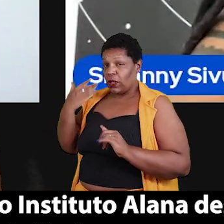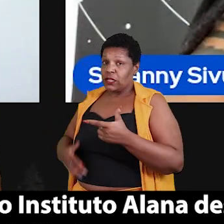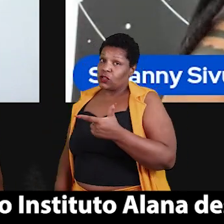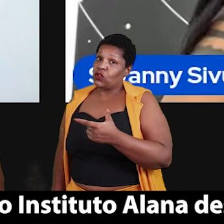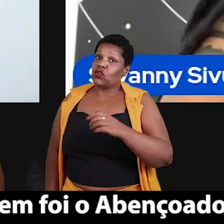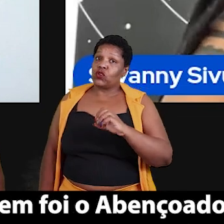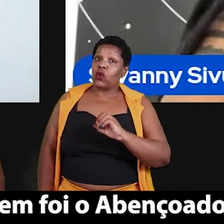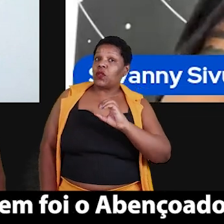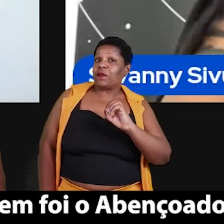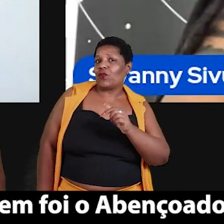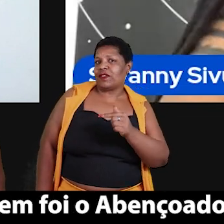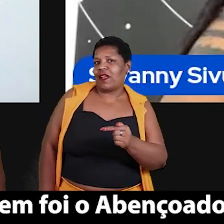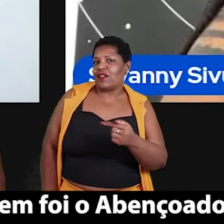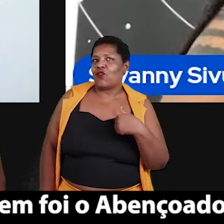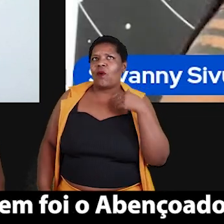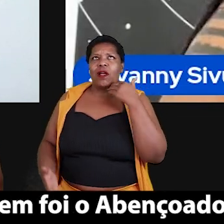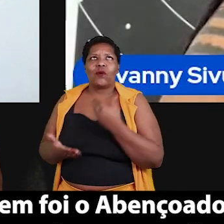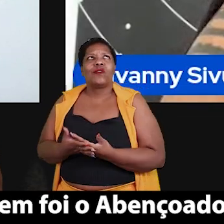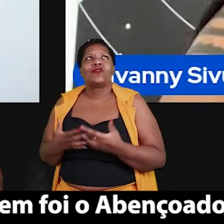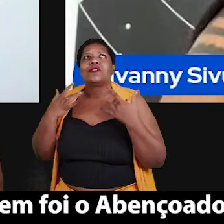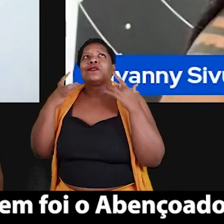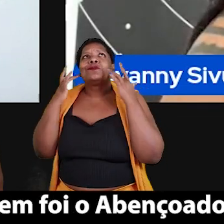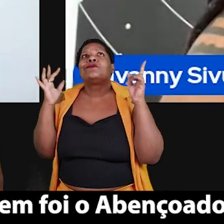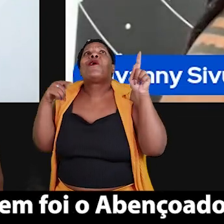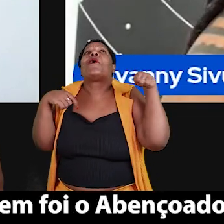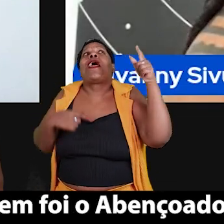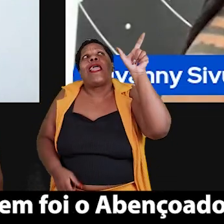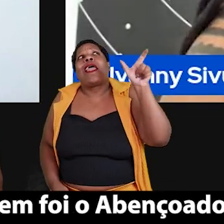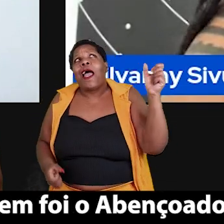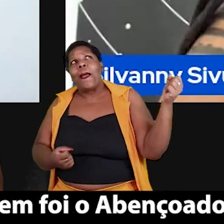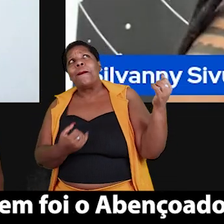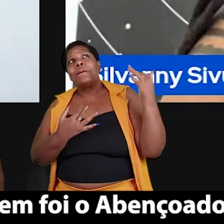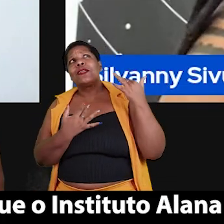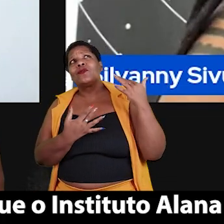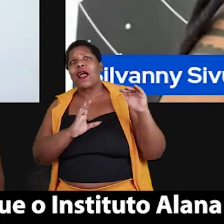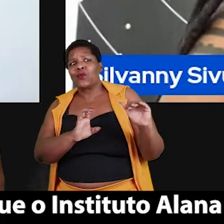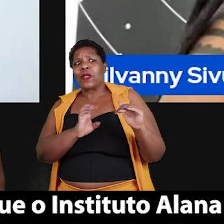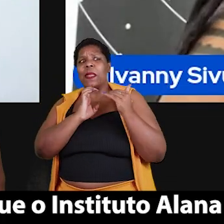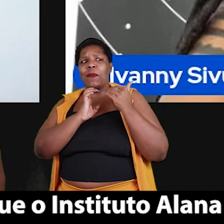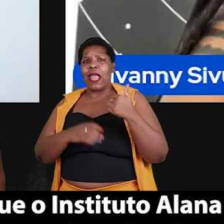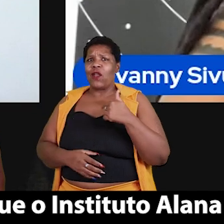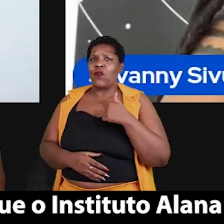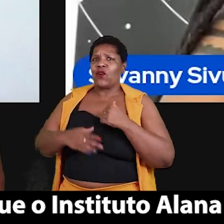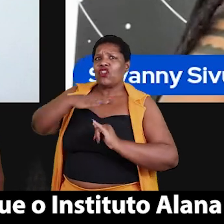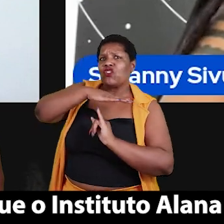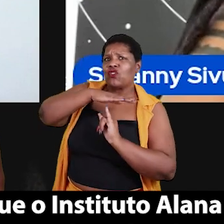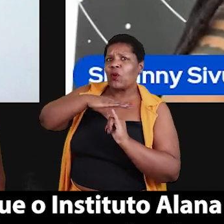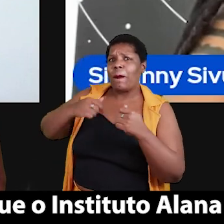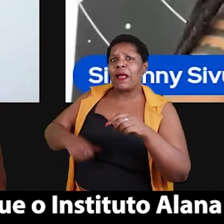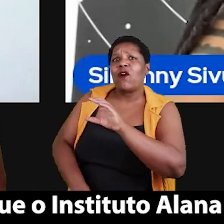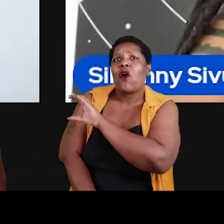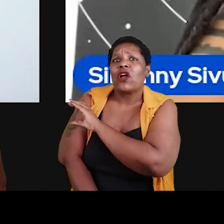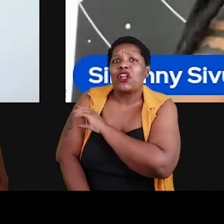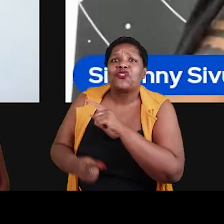2007. Até hoje eu não sei quem foi o abençoado que me mandou um e-mail dizendo que o Instituto Alana precisava de um coordenador